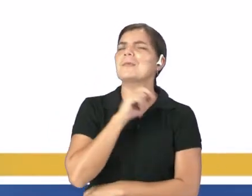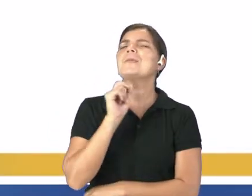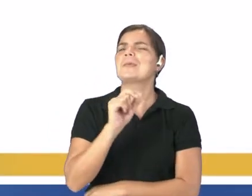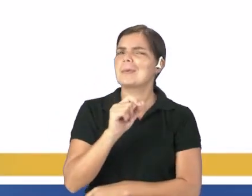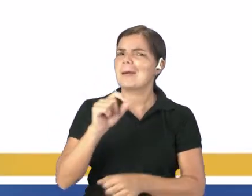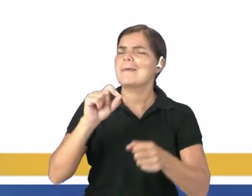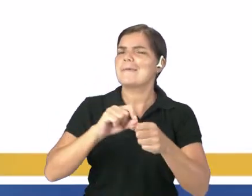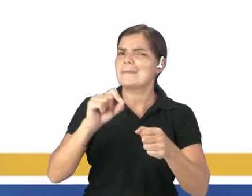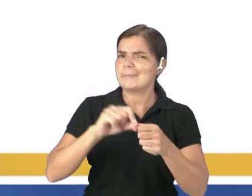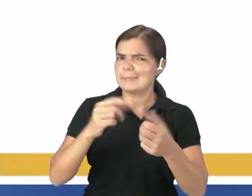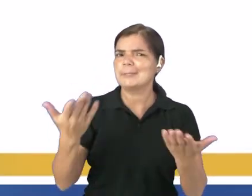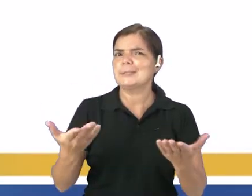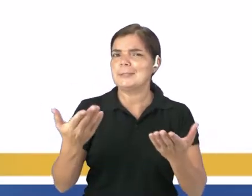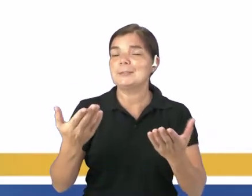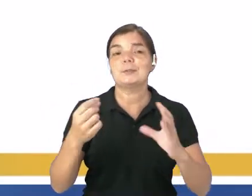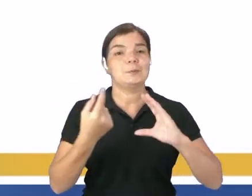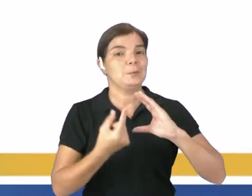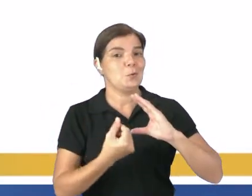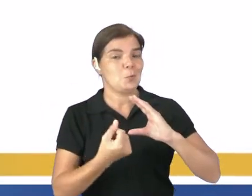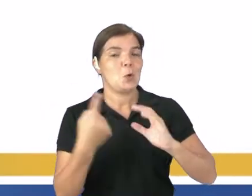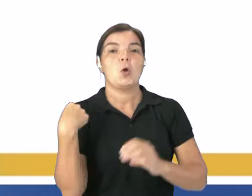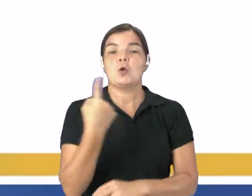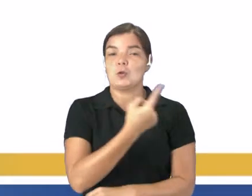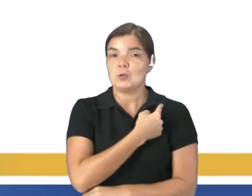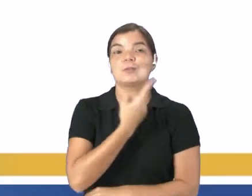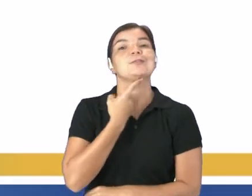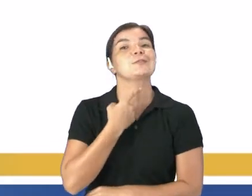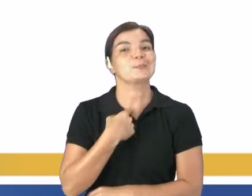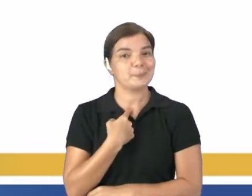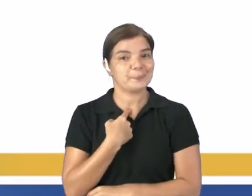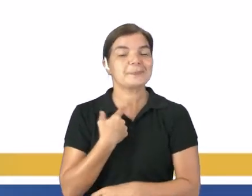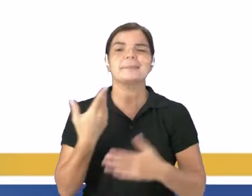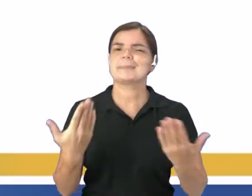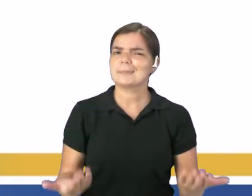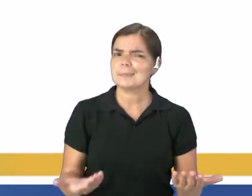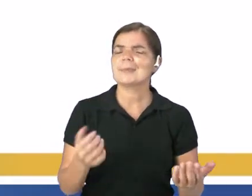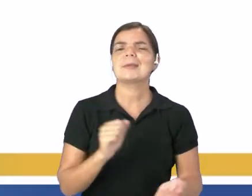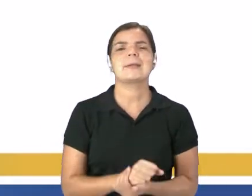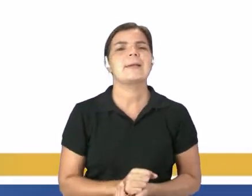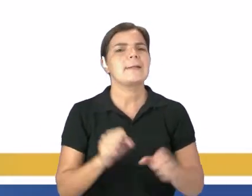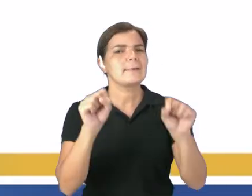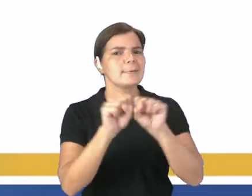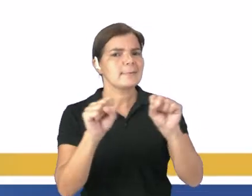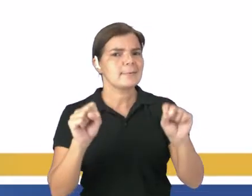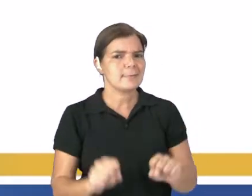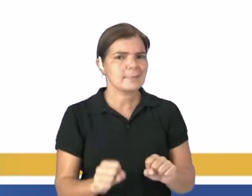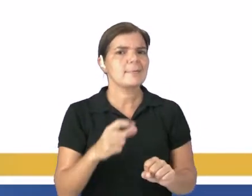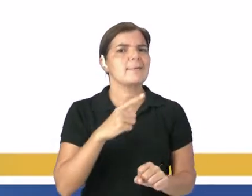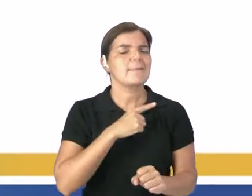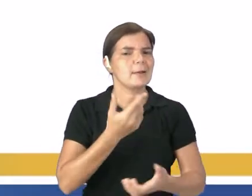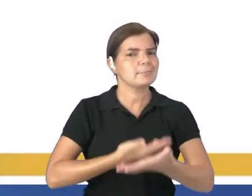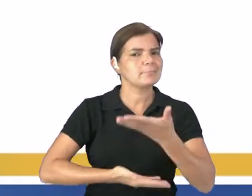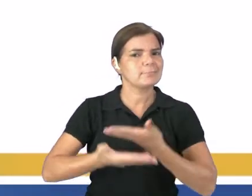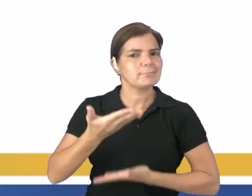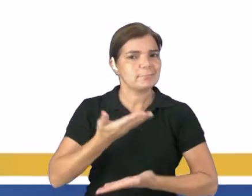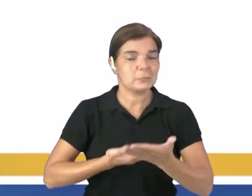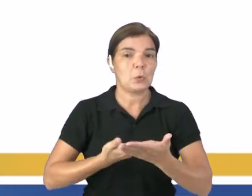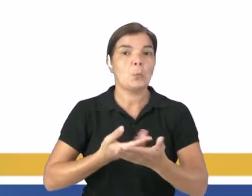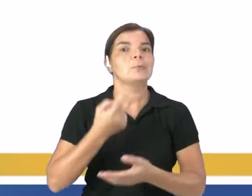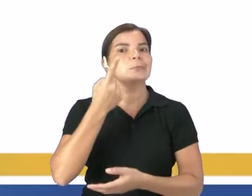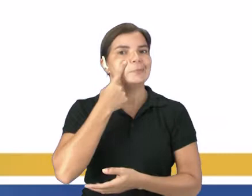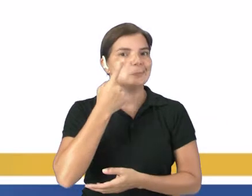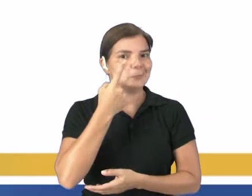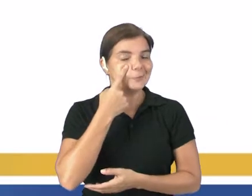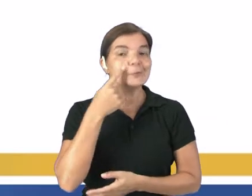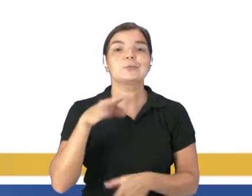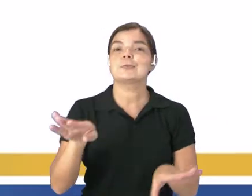no sistema capitalista é para atender os nossos interesses, tá? E aí, nesse sistema, a gente vai ter uma relação muito forte que